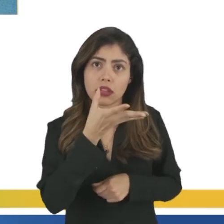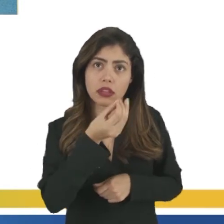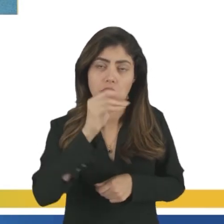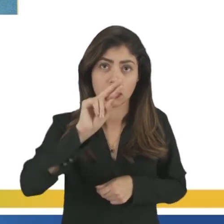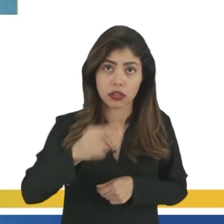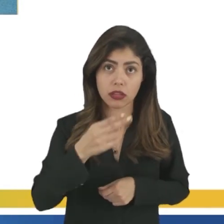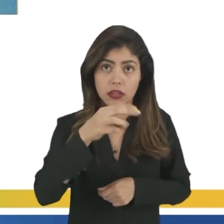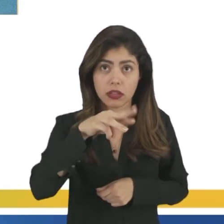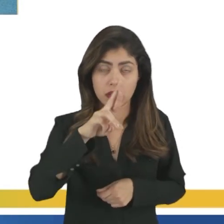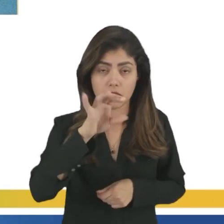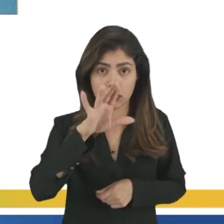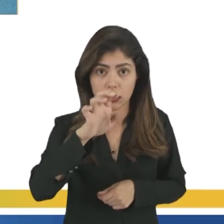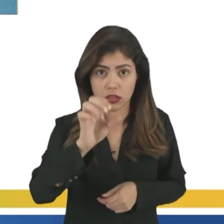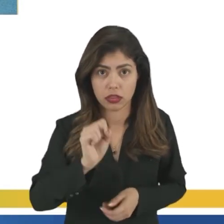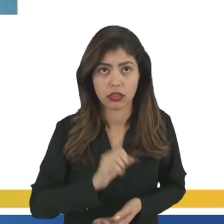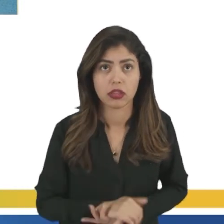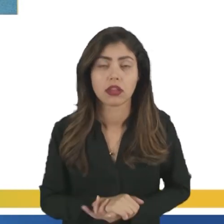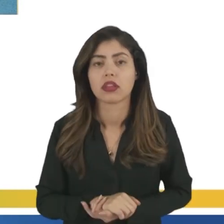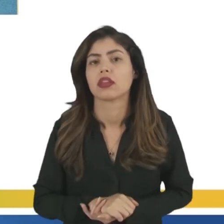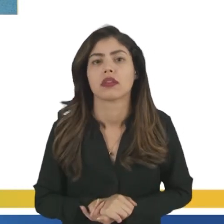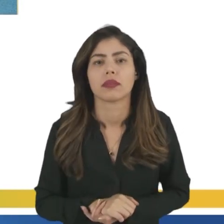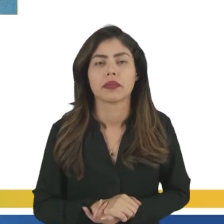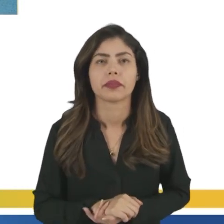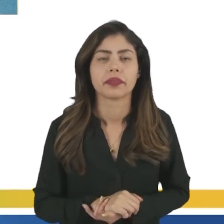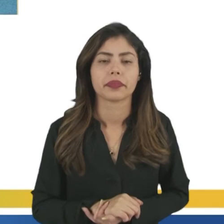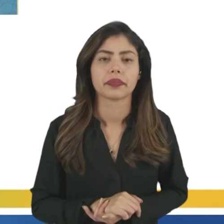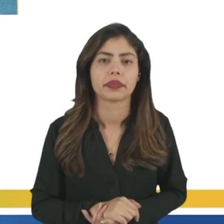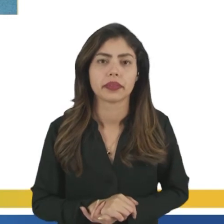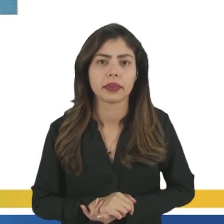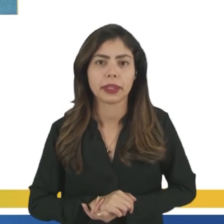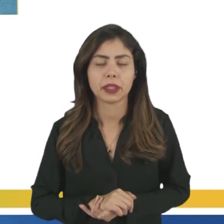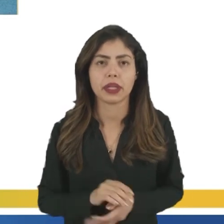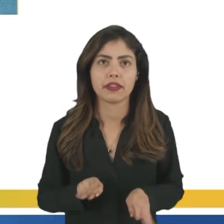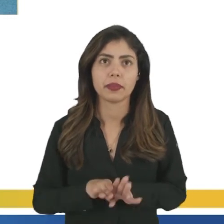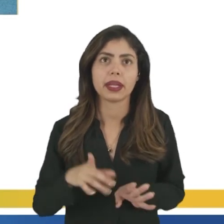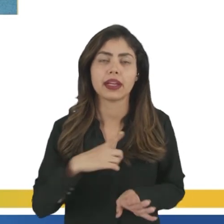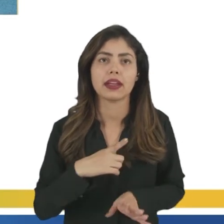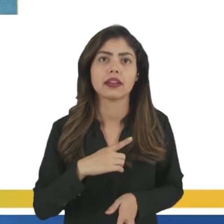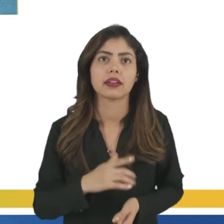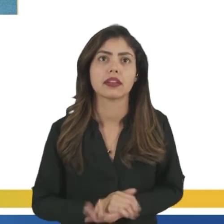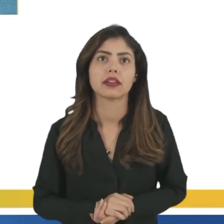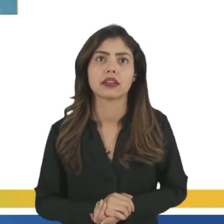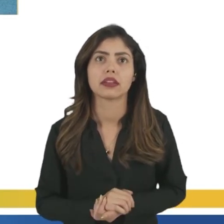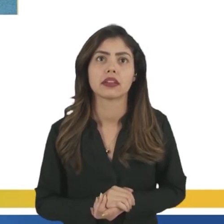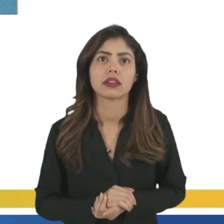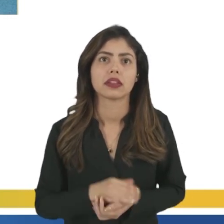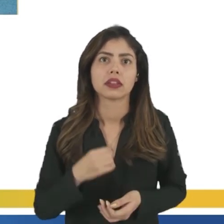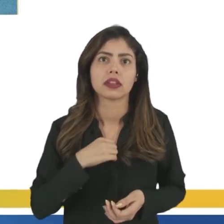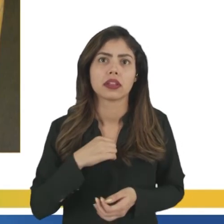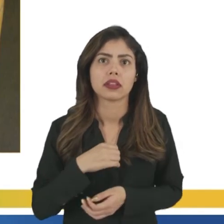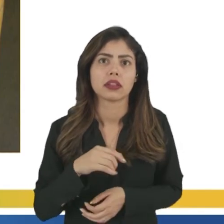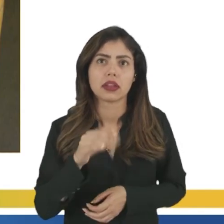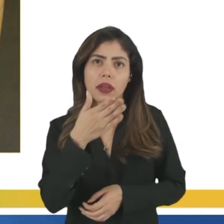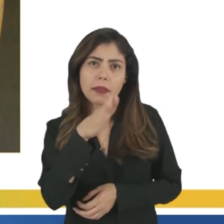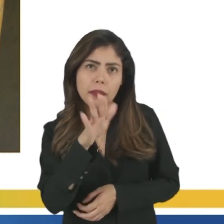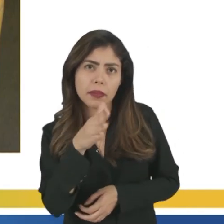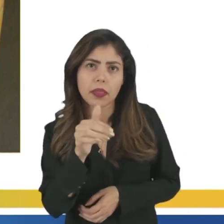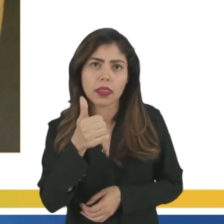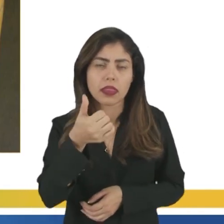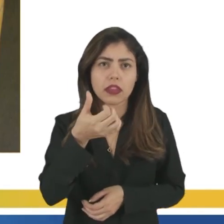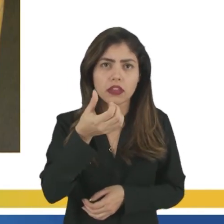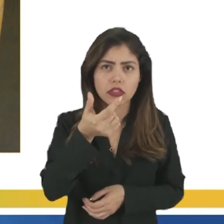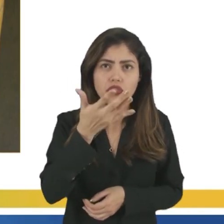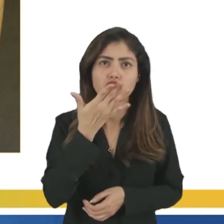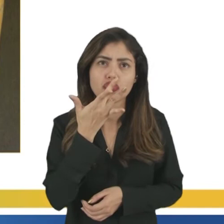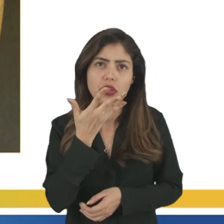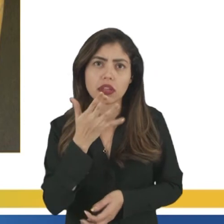mil muricis. Então, observe quantos molúsculos eram necessários para produzir meio litro de tinta, tá, pessoal?